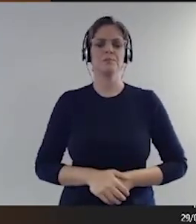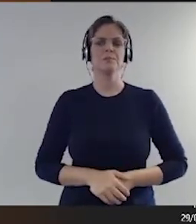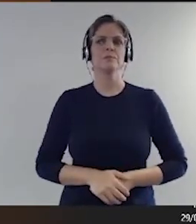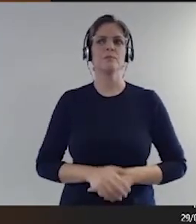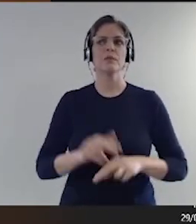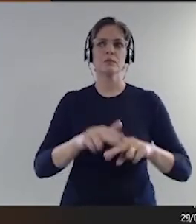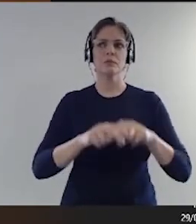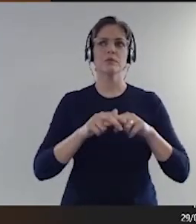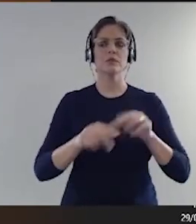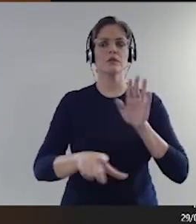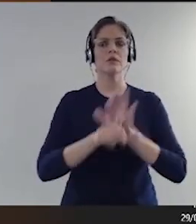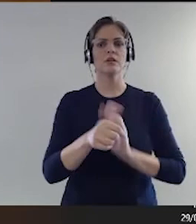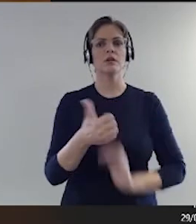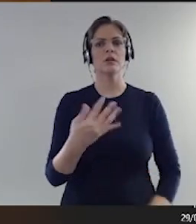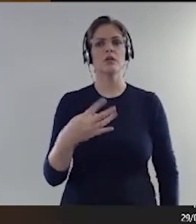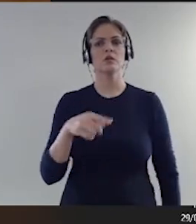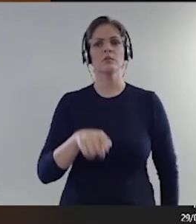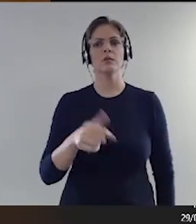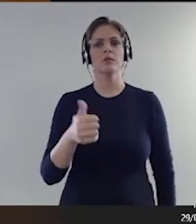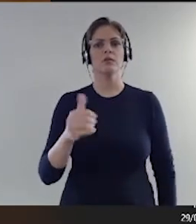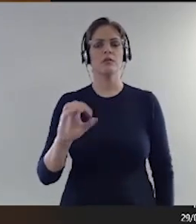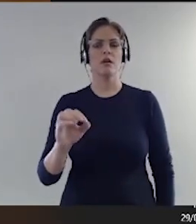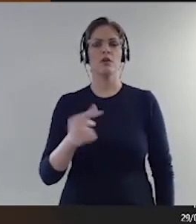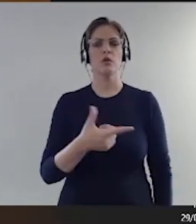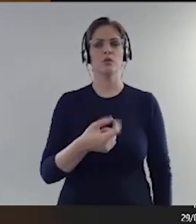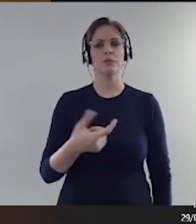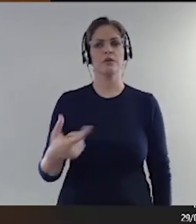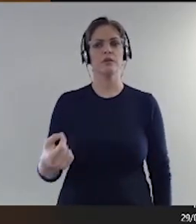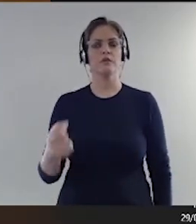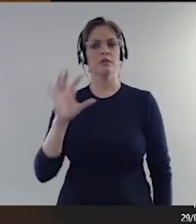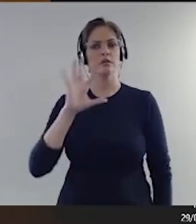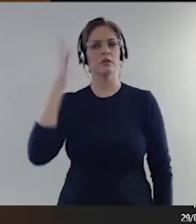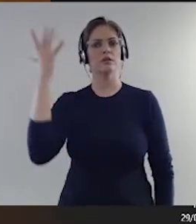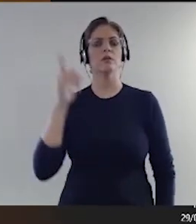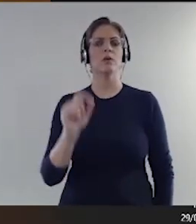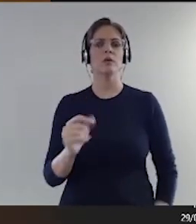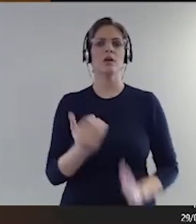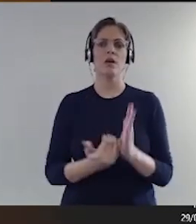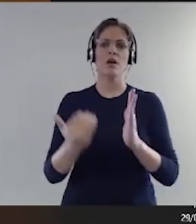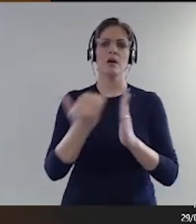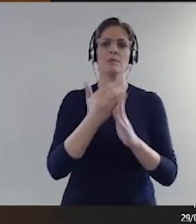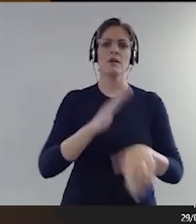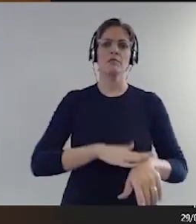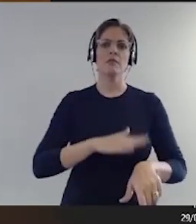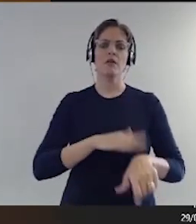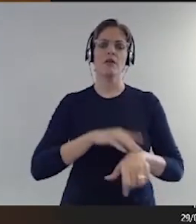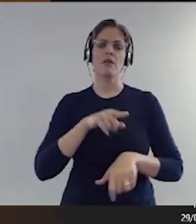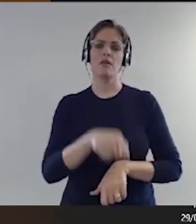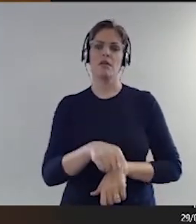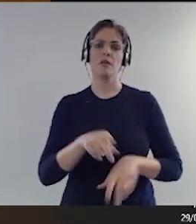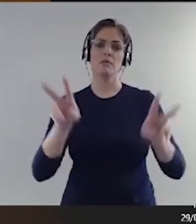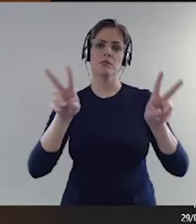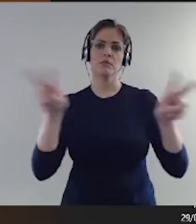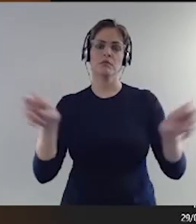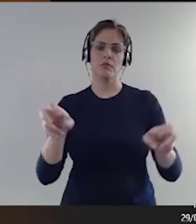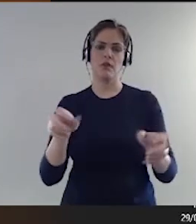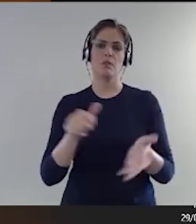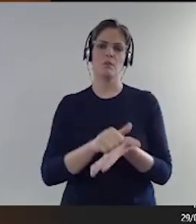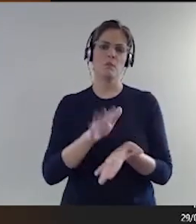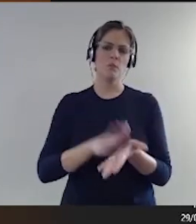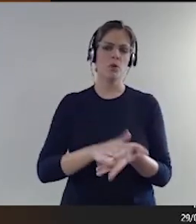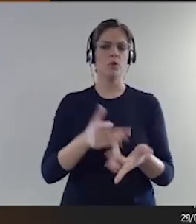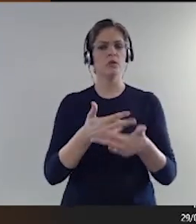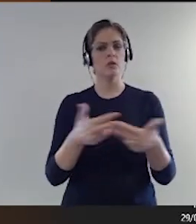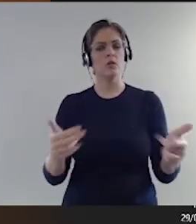da Lei 14.010 de 2020 foi ampliar a vacatio legis no que diz respeito às sanções, mas